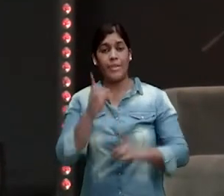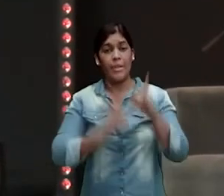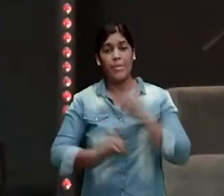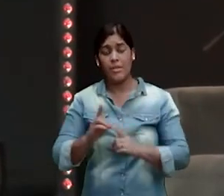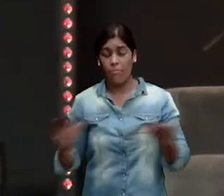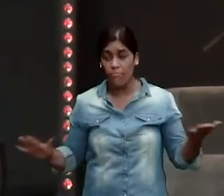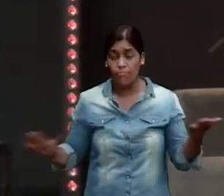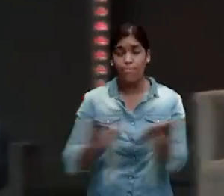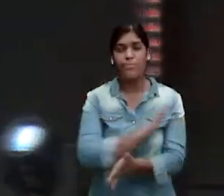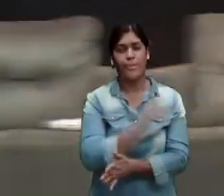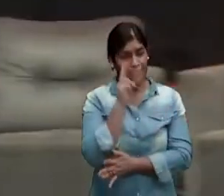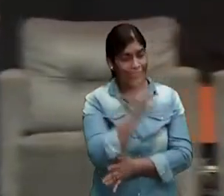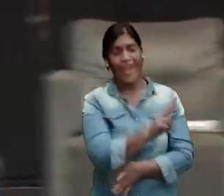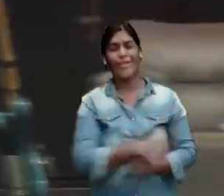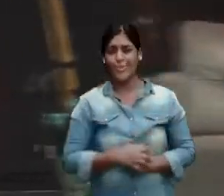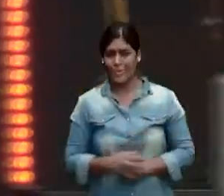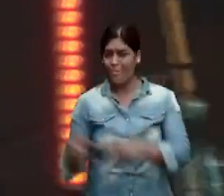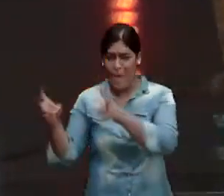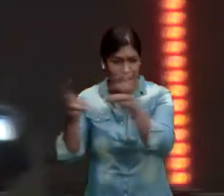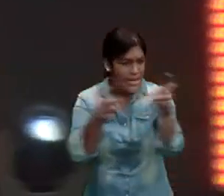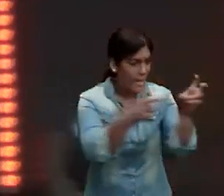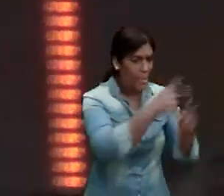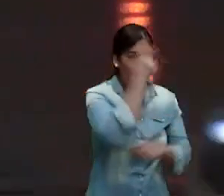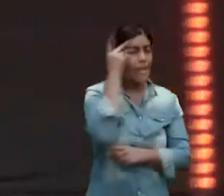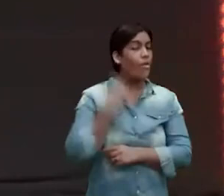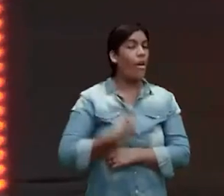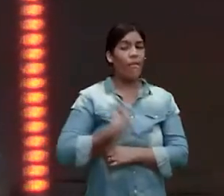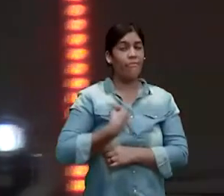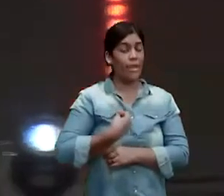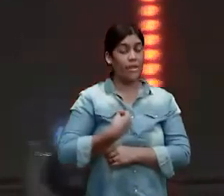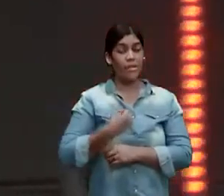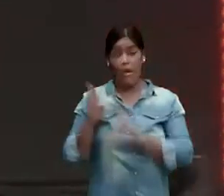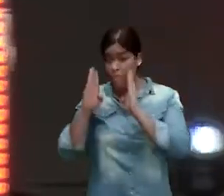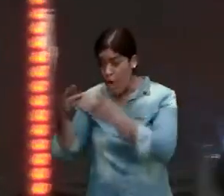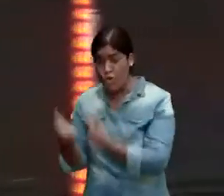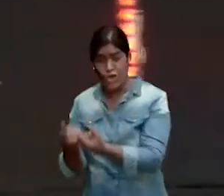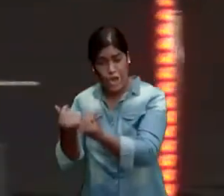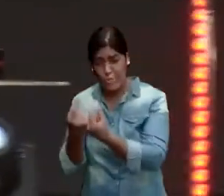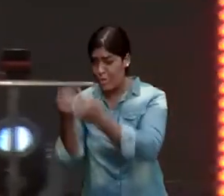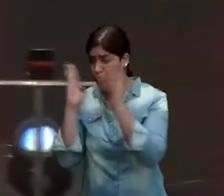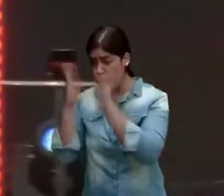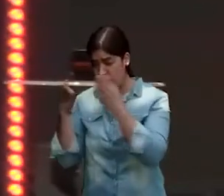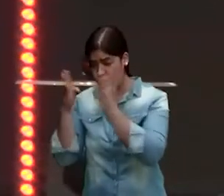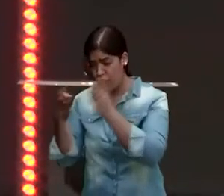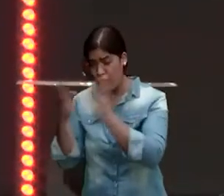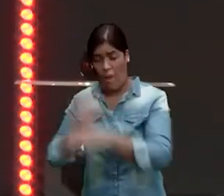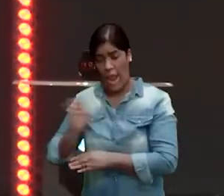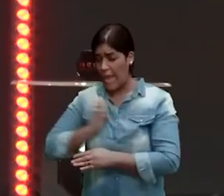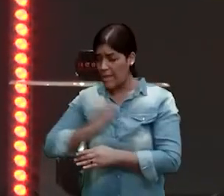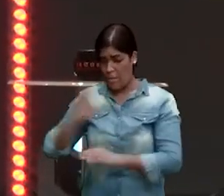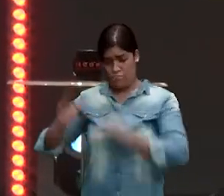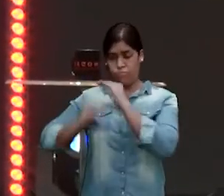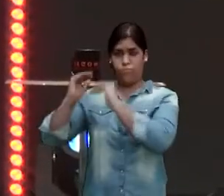niquelada e eu vejo aqui pessoas que tinham uma vida voltada para dinheiro só pensava nisso se dar bem enriquecer